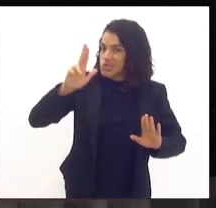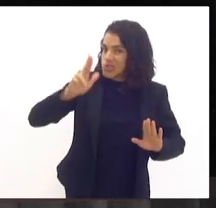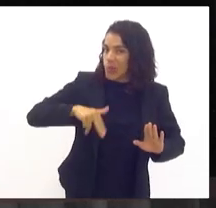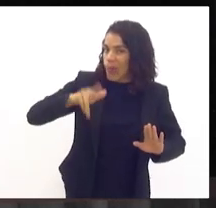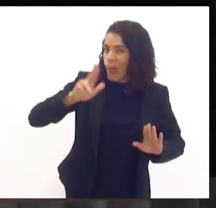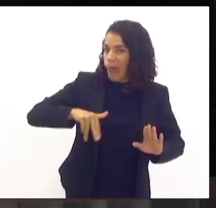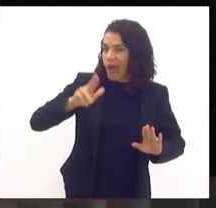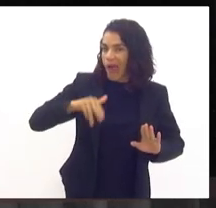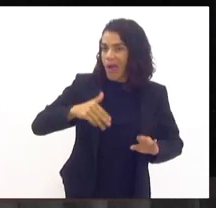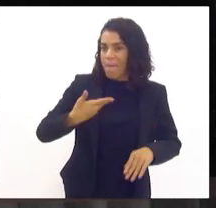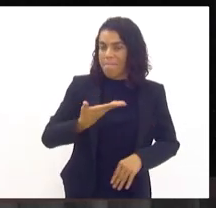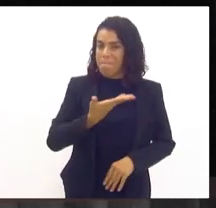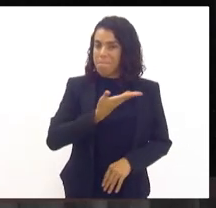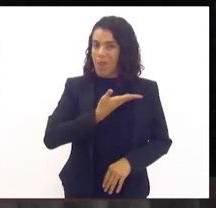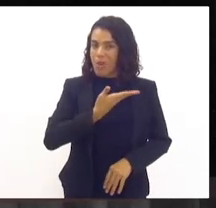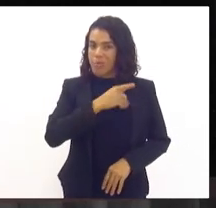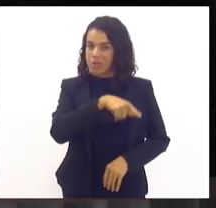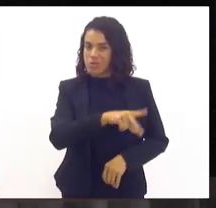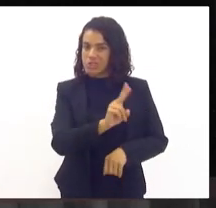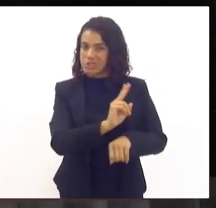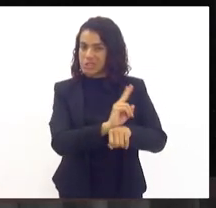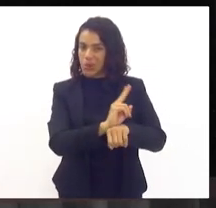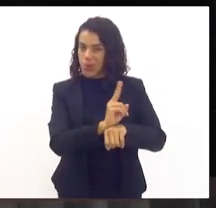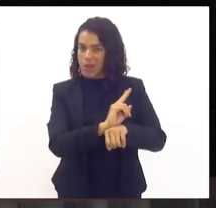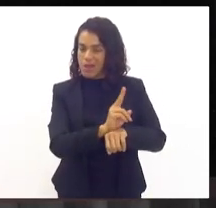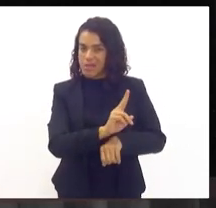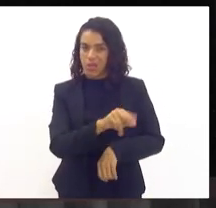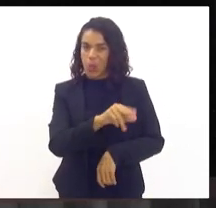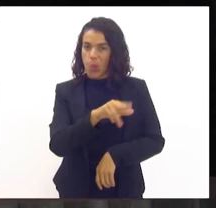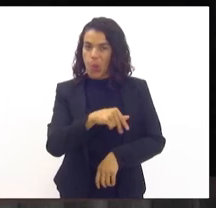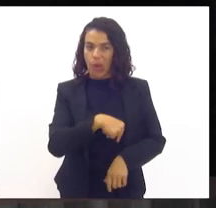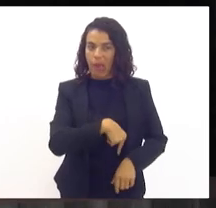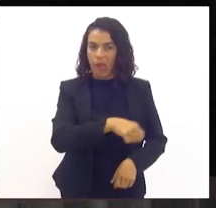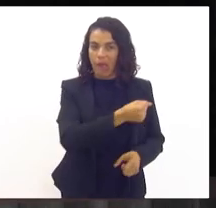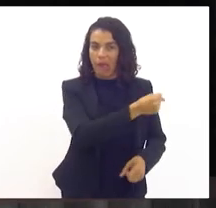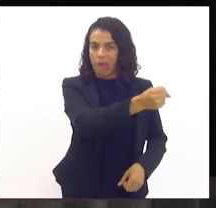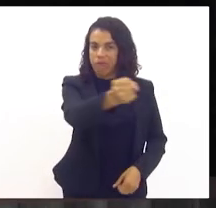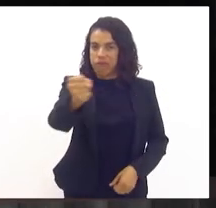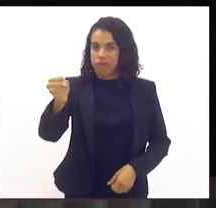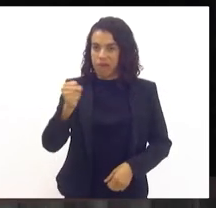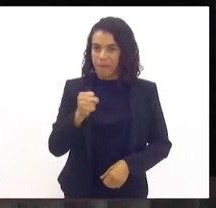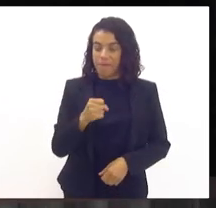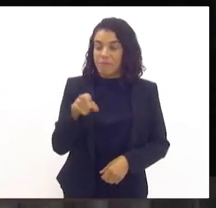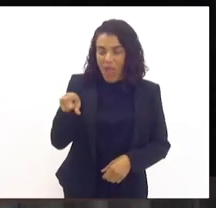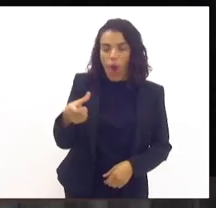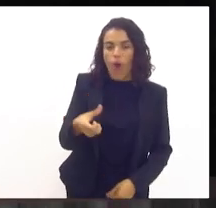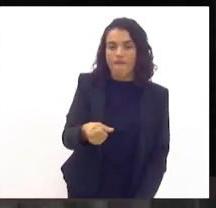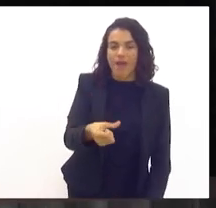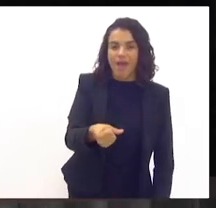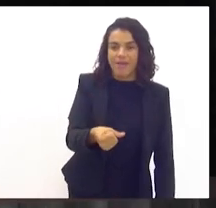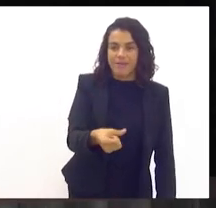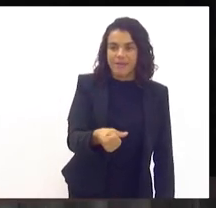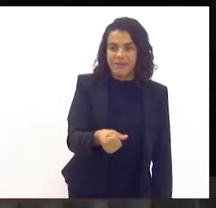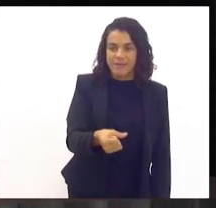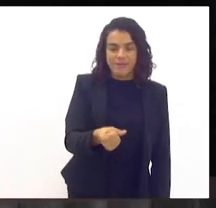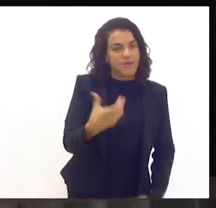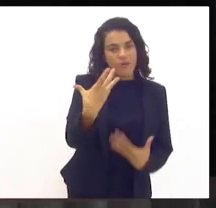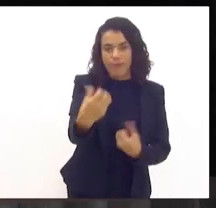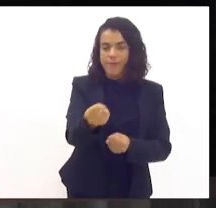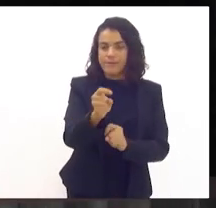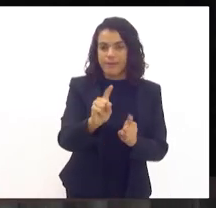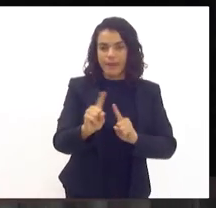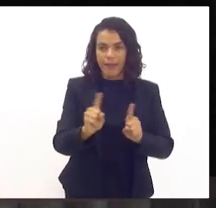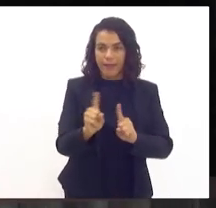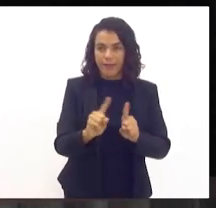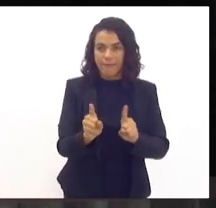meu policial, meu segurança, ir com ele. Jamais, queriam matá-lo, porque são covardes. E eu não deixei que isso